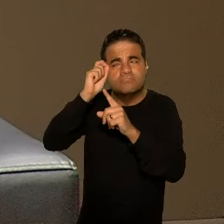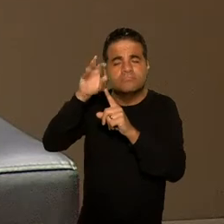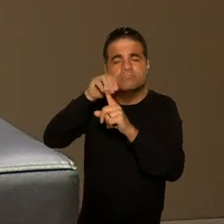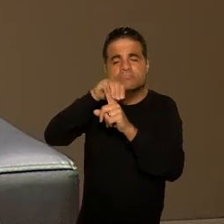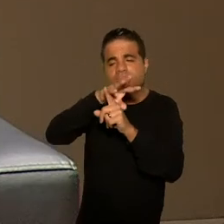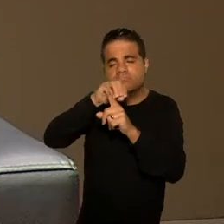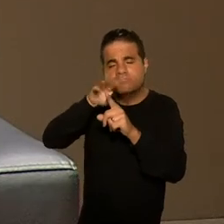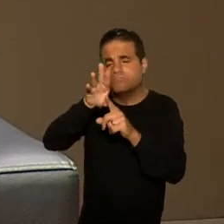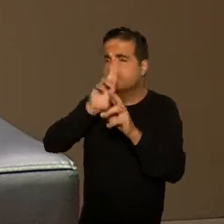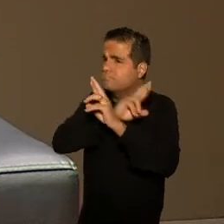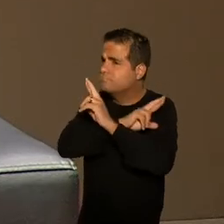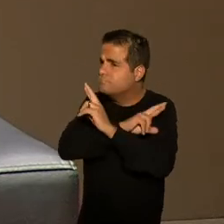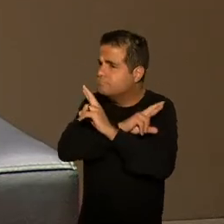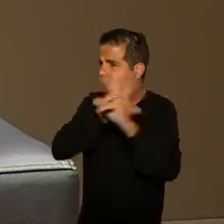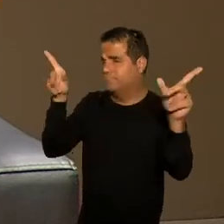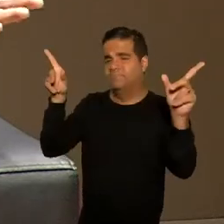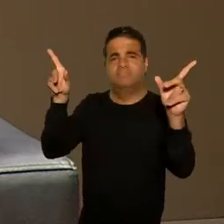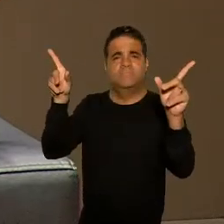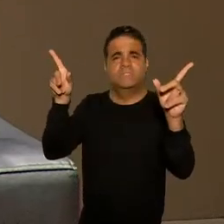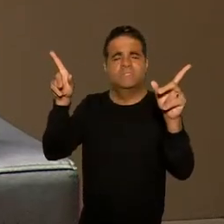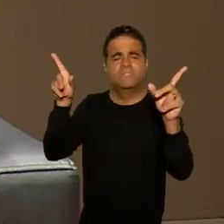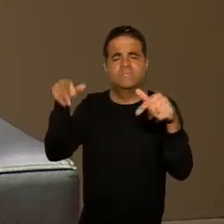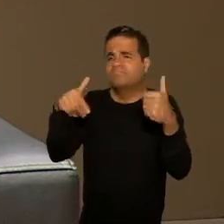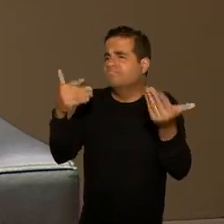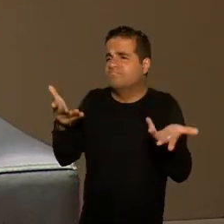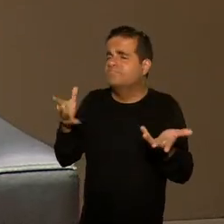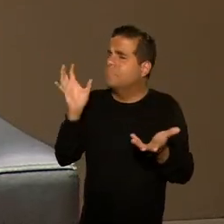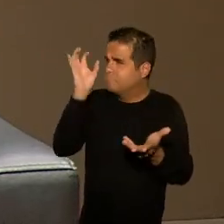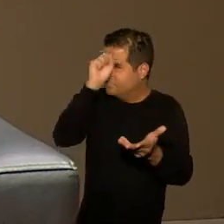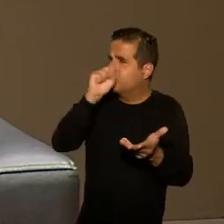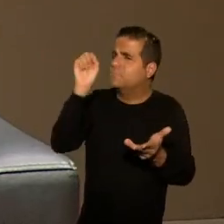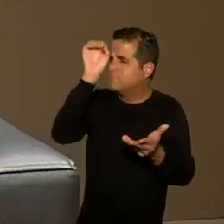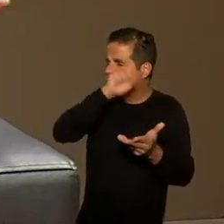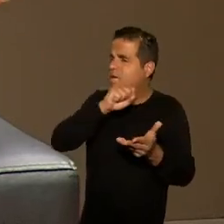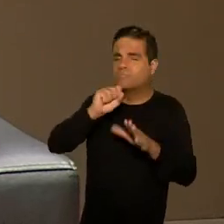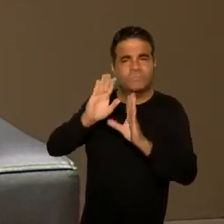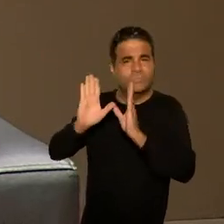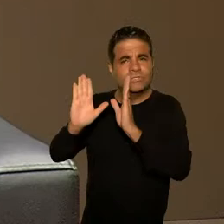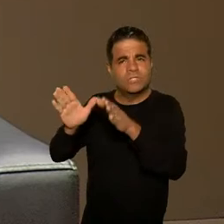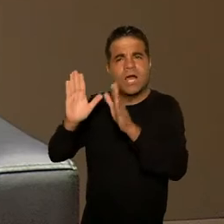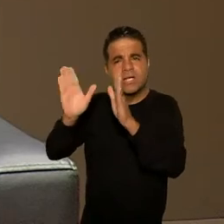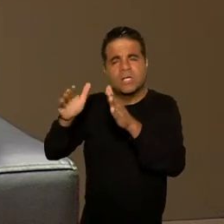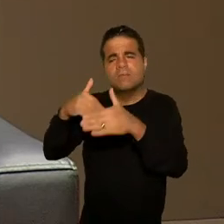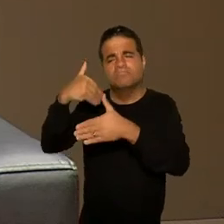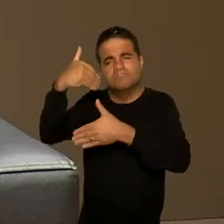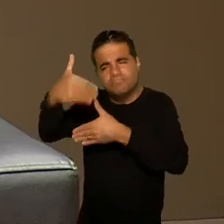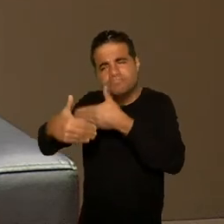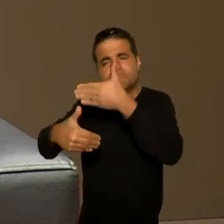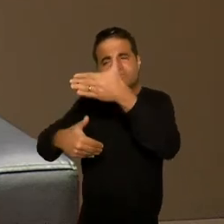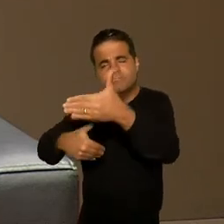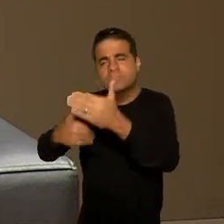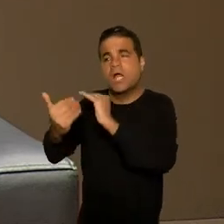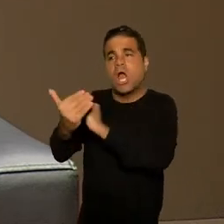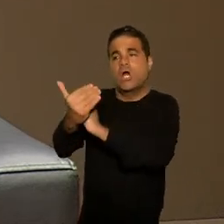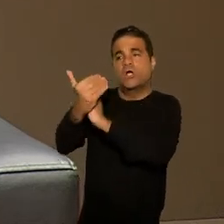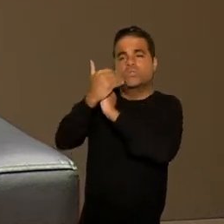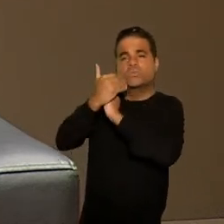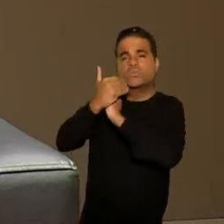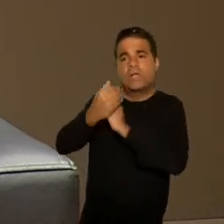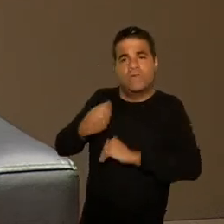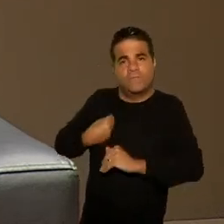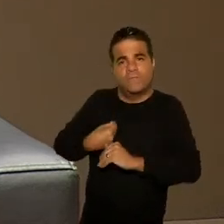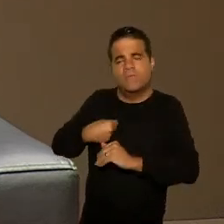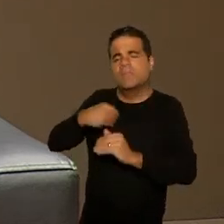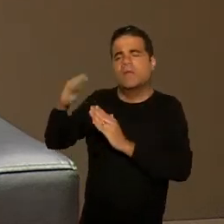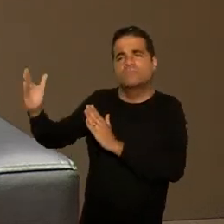foram muito diferentes assim né Acho que são aprendizados também que a gente vai tendo e que vai mudando ao longo da